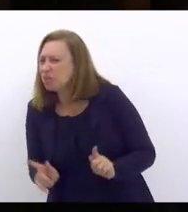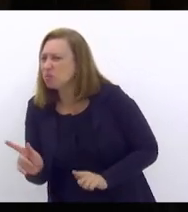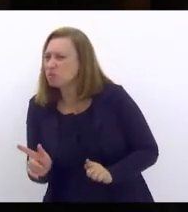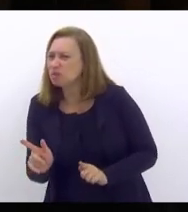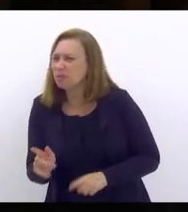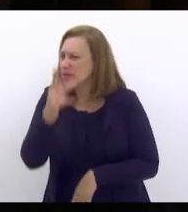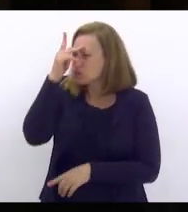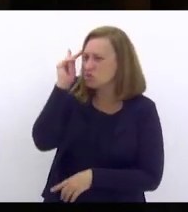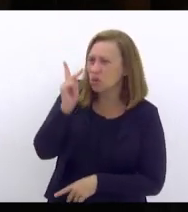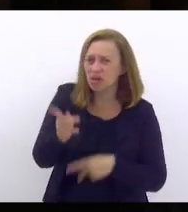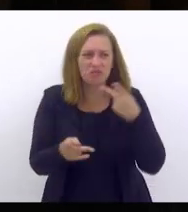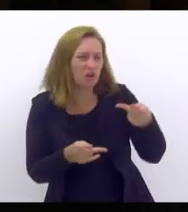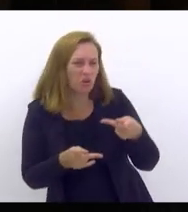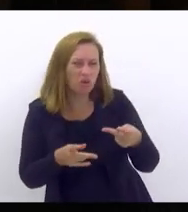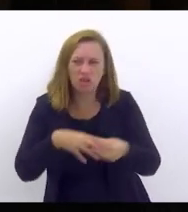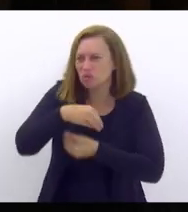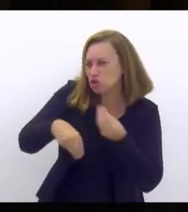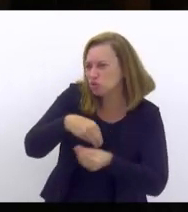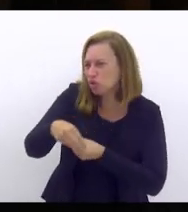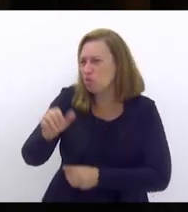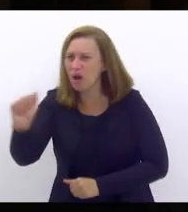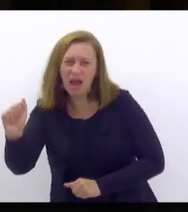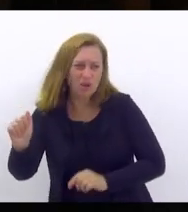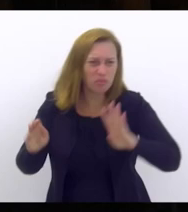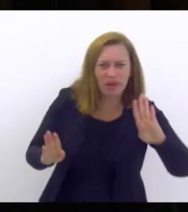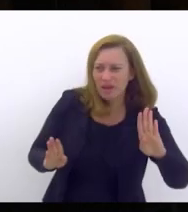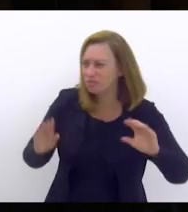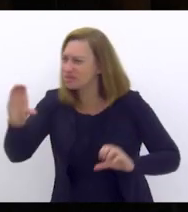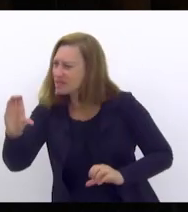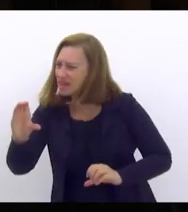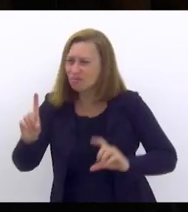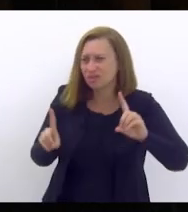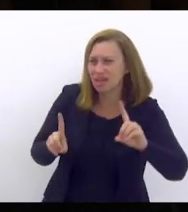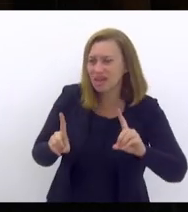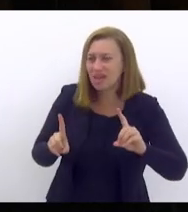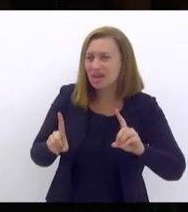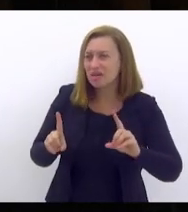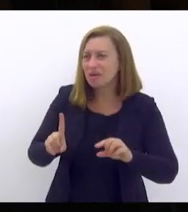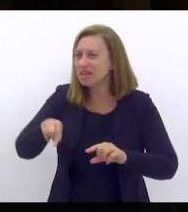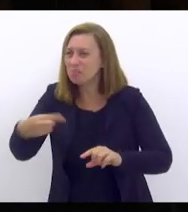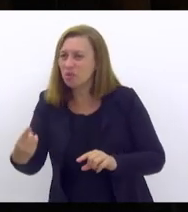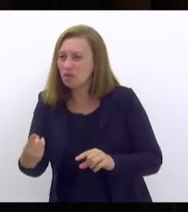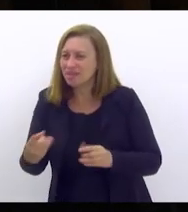falou, que tem envolvimento com não sei o quê, mas que no final o doutor Luizinho não tinha nada.